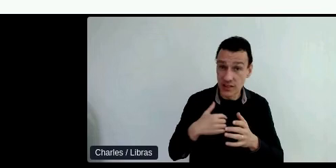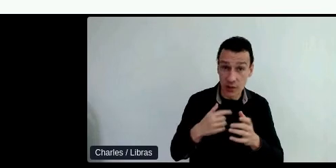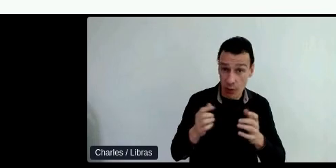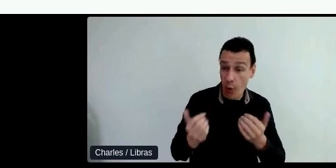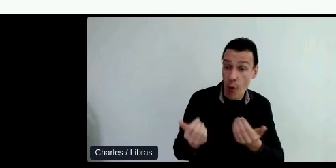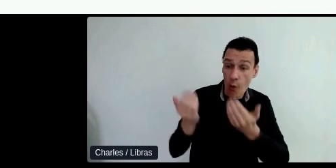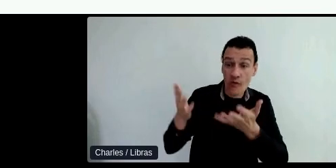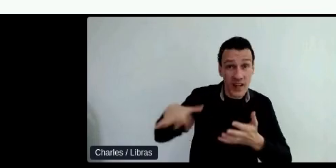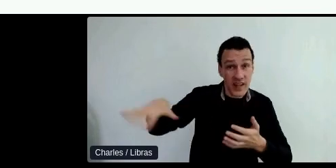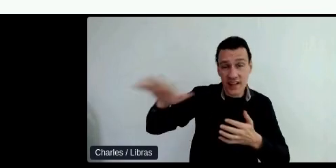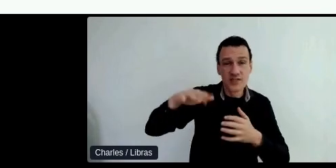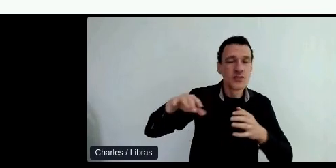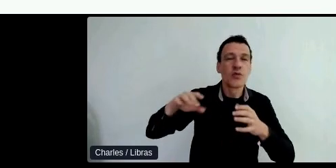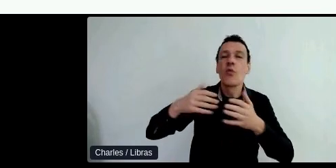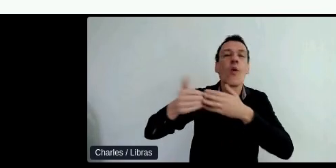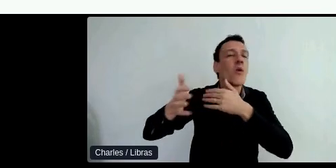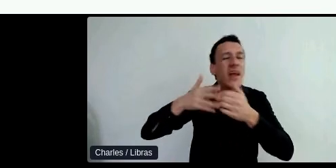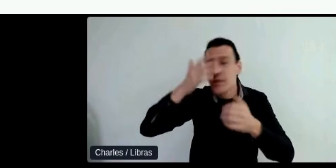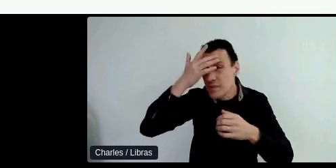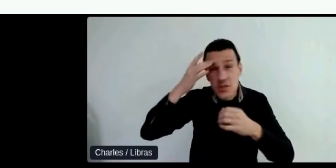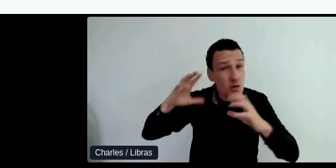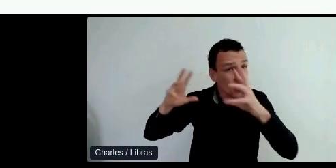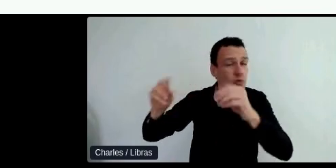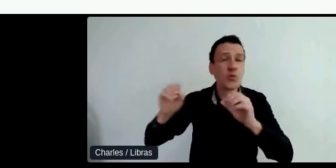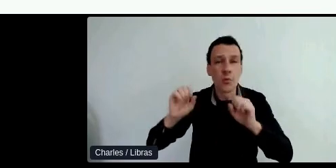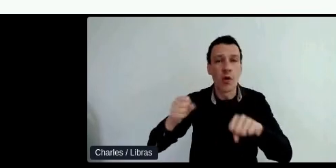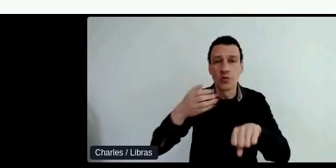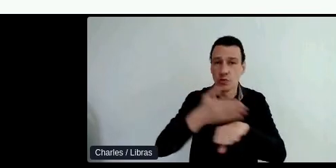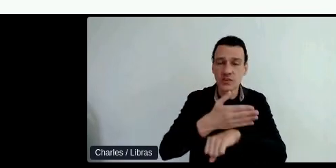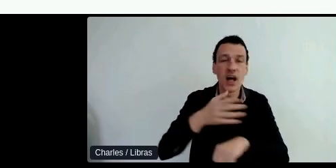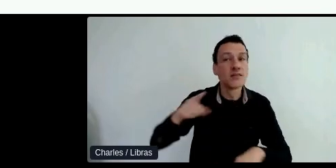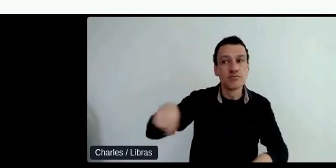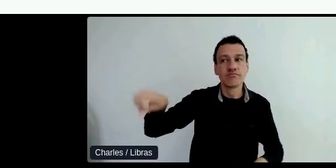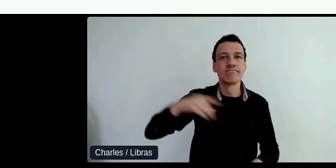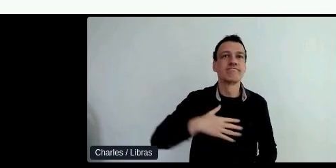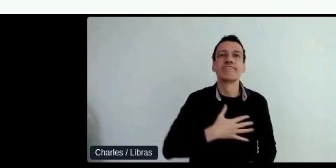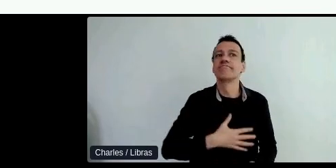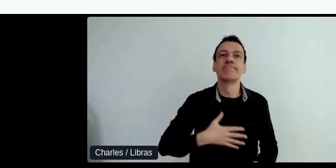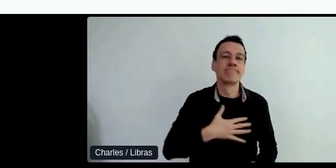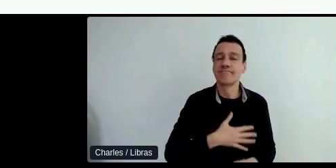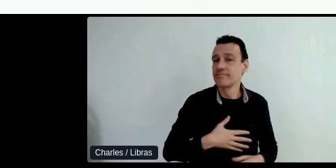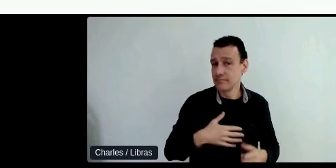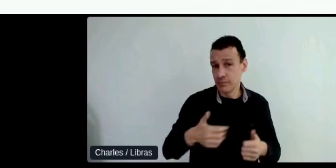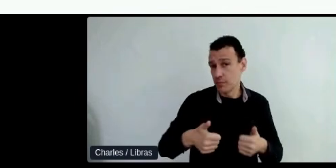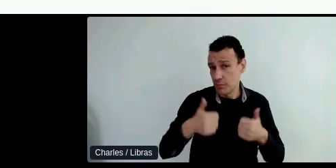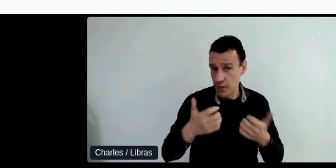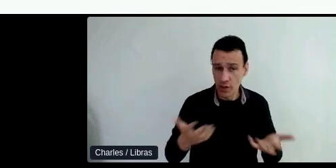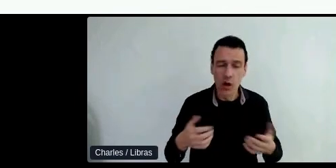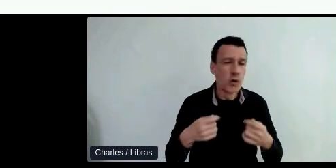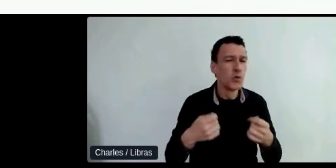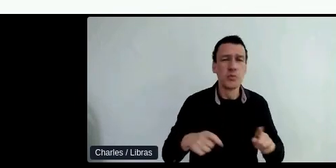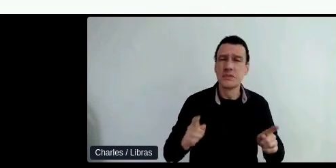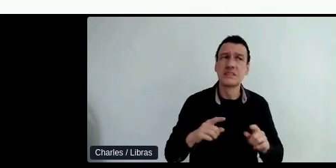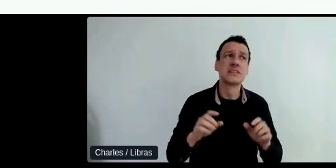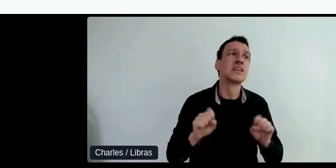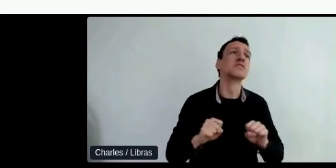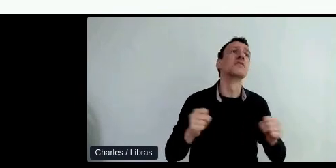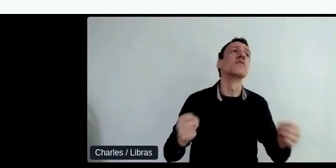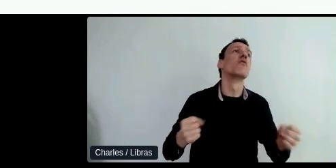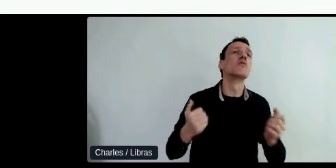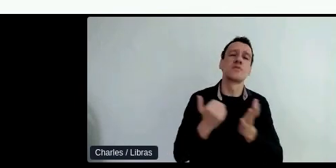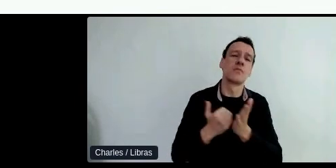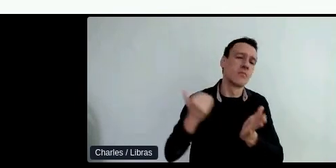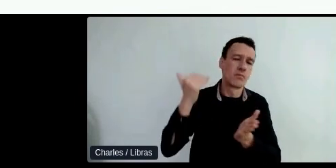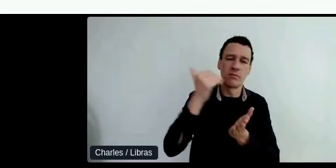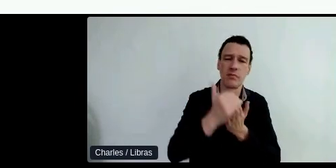eu ofereço uma experiência melhor, com certeza eu vou agradar mais, né? Sem precisar grandes esforços. Então, se a pessoa vai